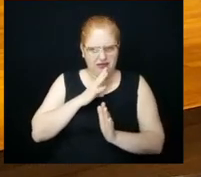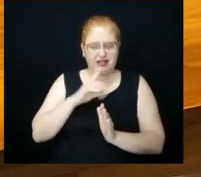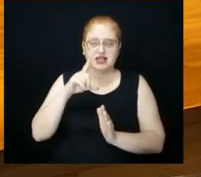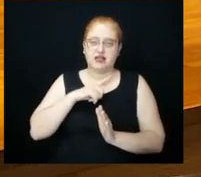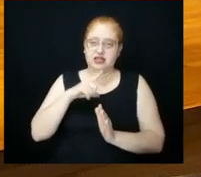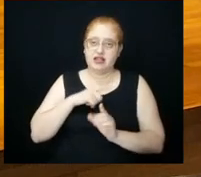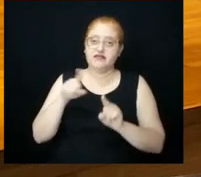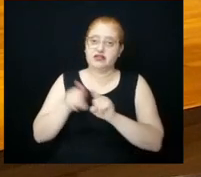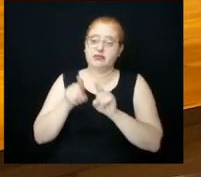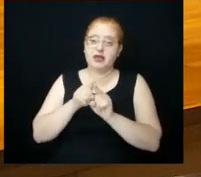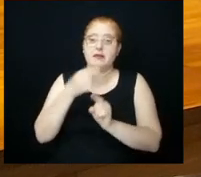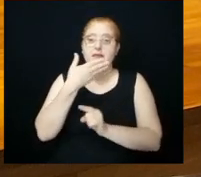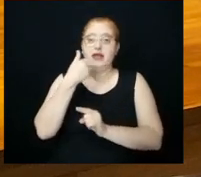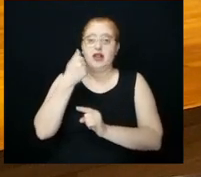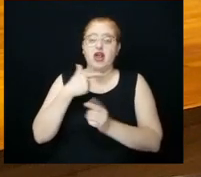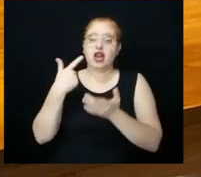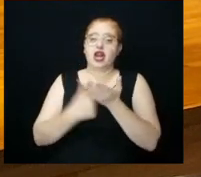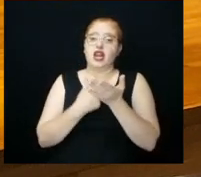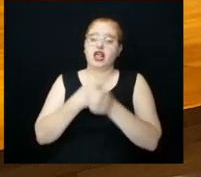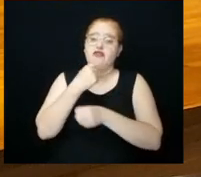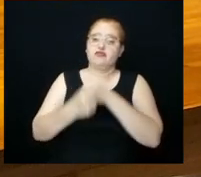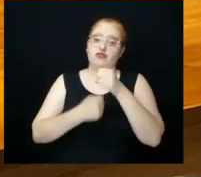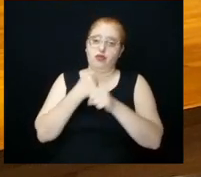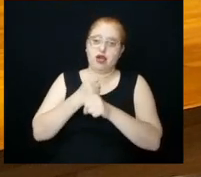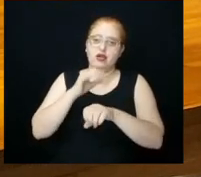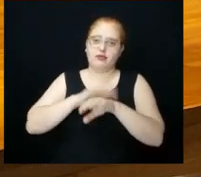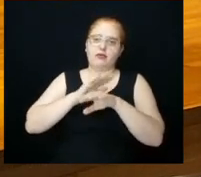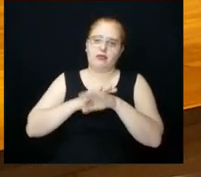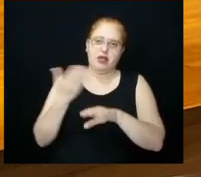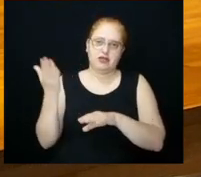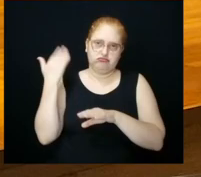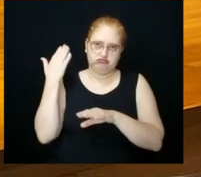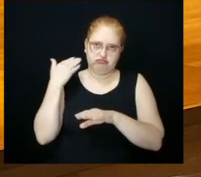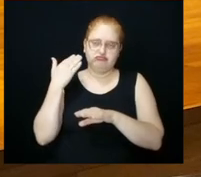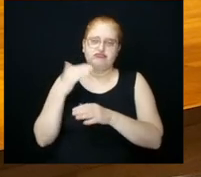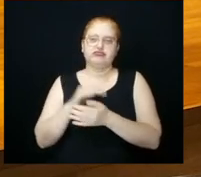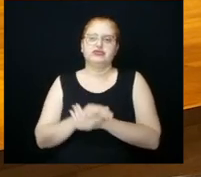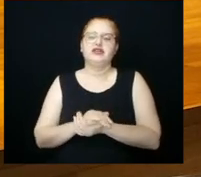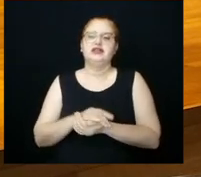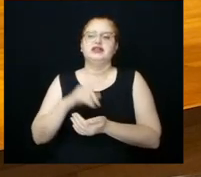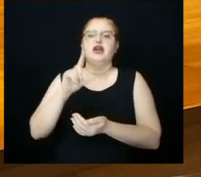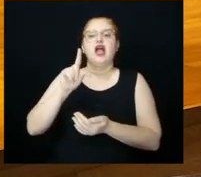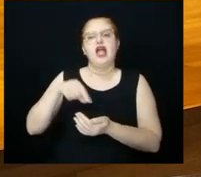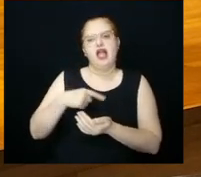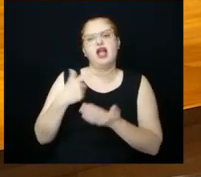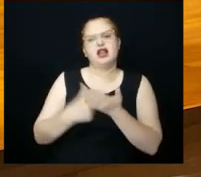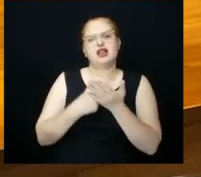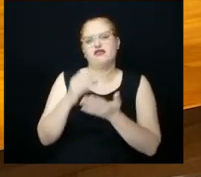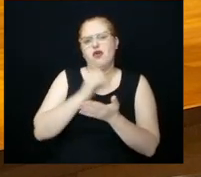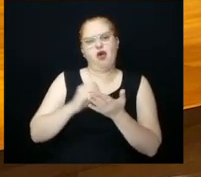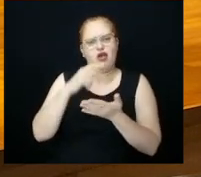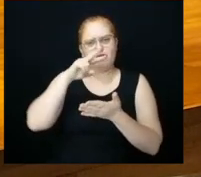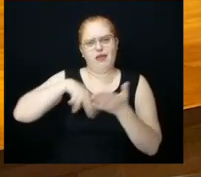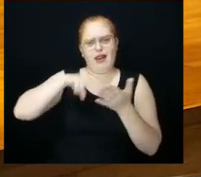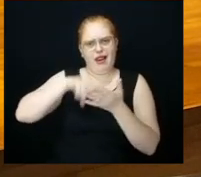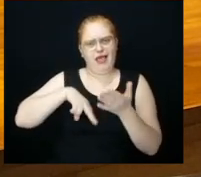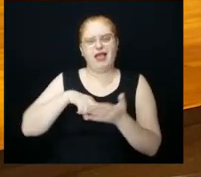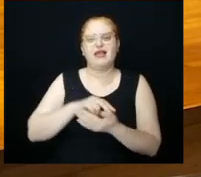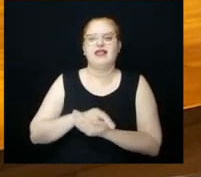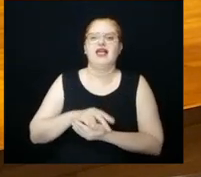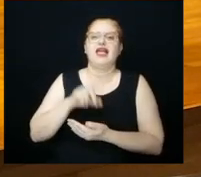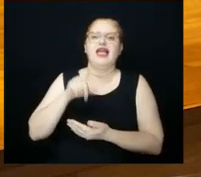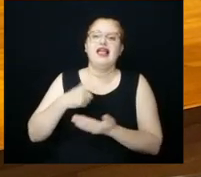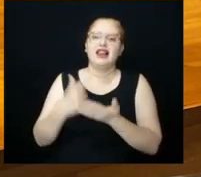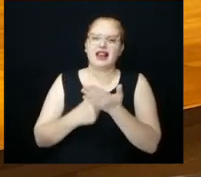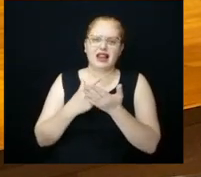teve, inclusive, foi um dos melhores livros do ano na época, pelo New York Times. Ele, de fato, é um livro muito bom de ler. A gente fala assim, blog, então, não, ele é um livro